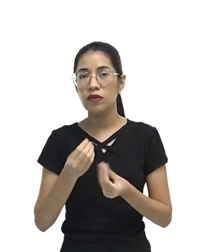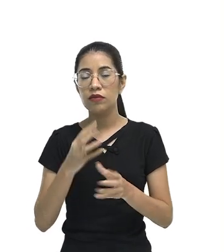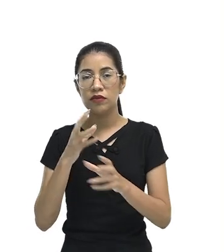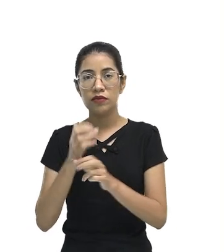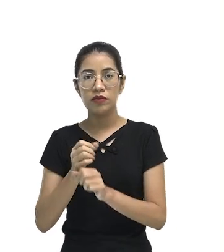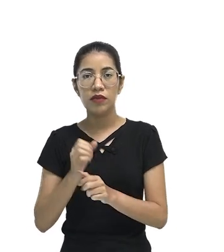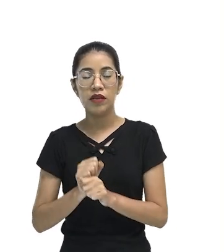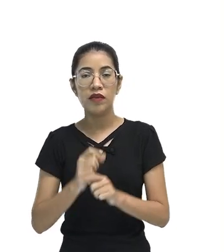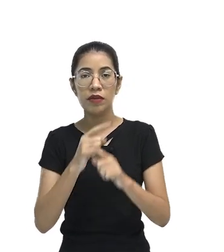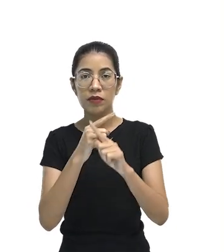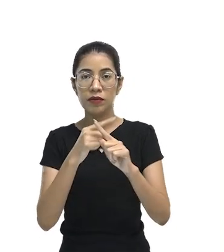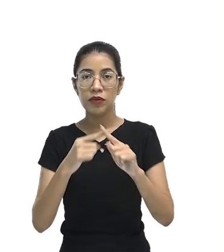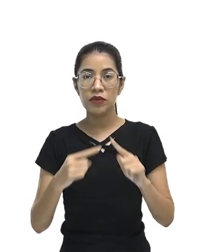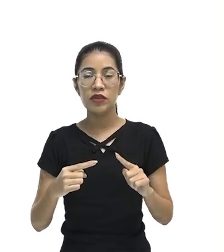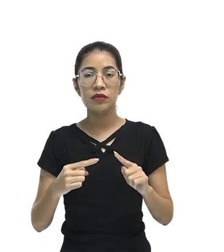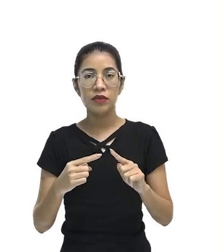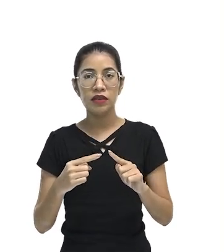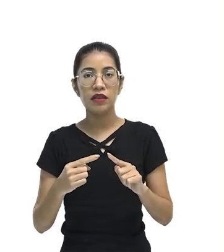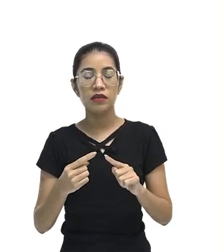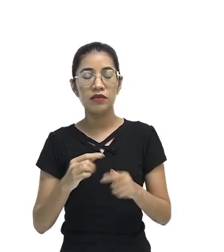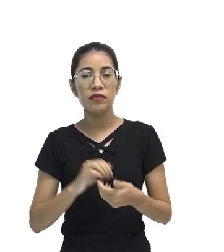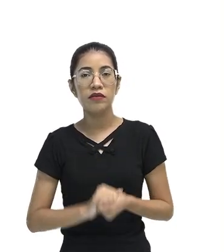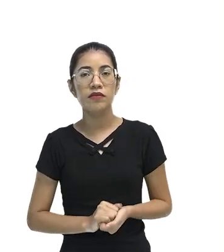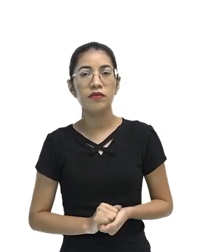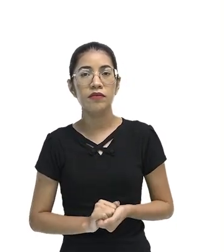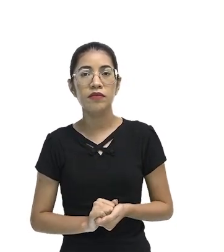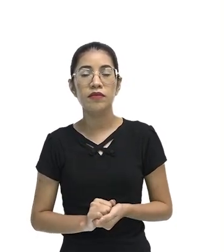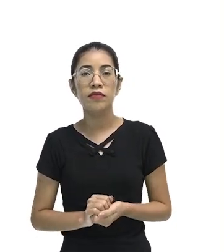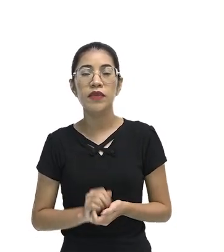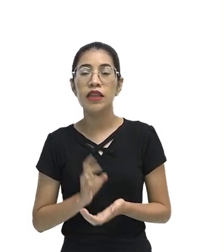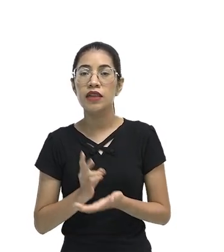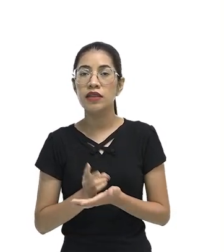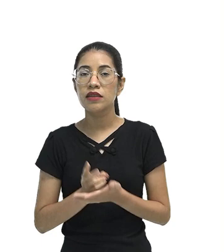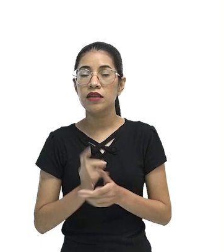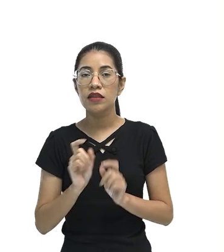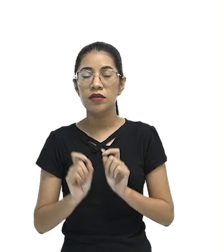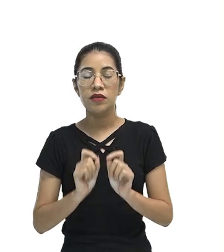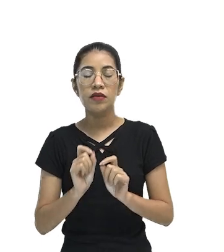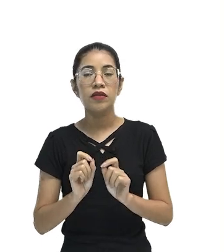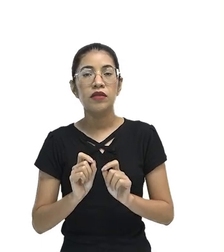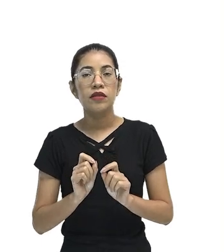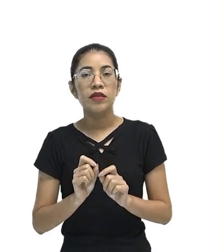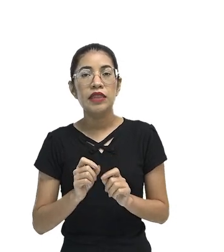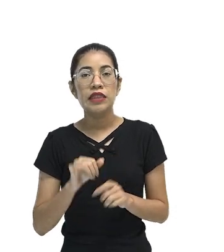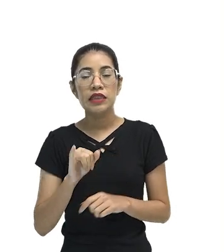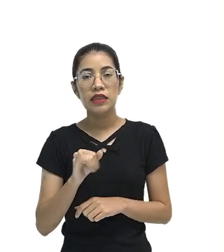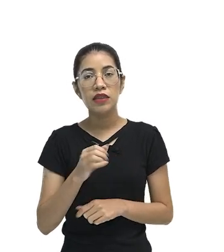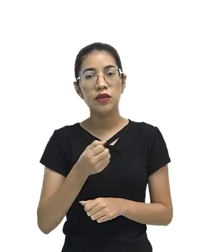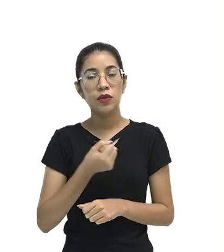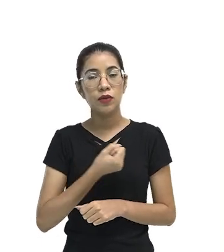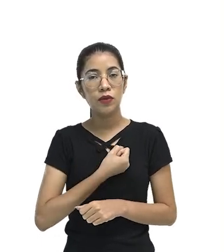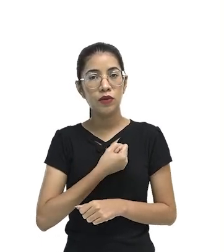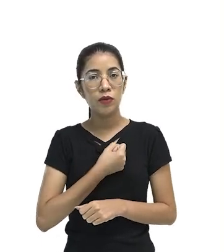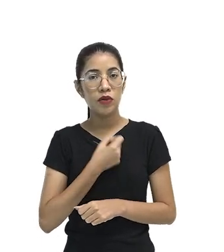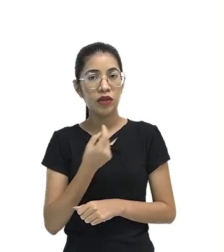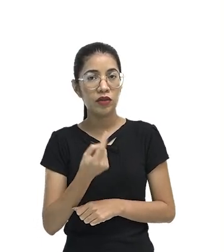agora? Multiplicando em diagonal. Sempre lembrando que, quando o número estiver sozinho na